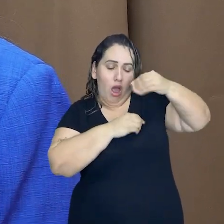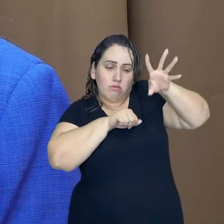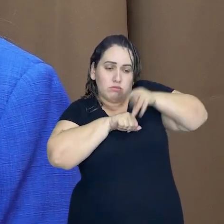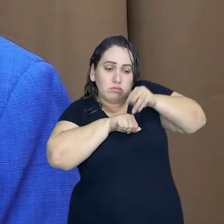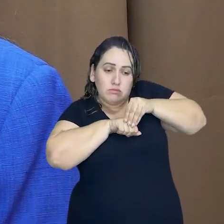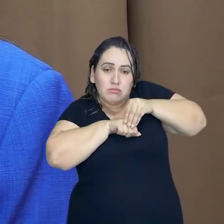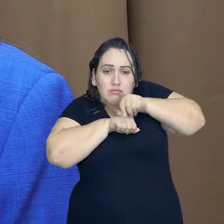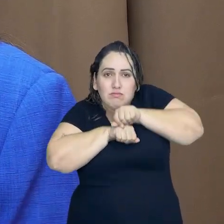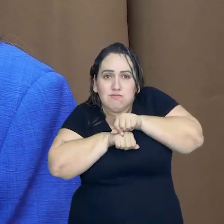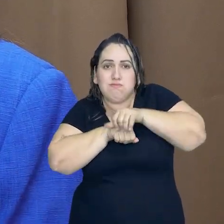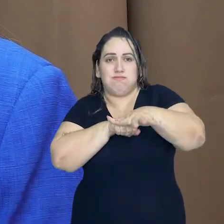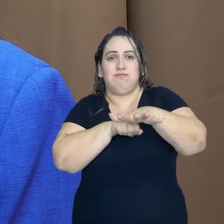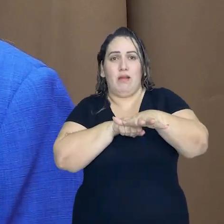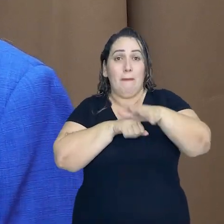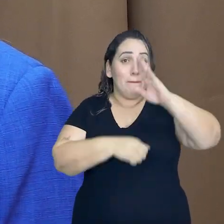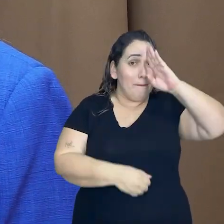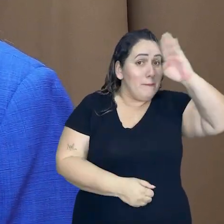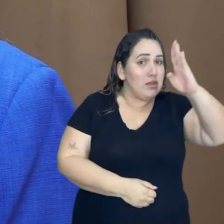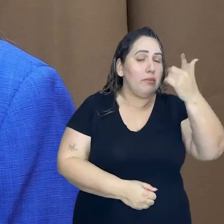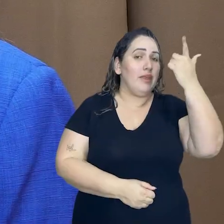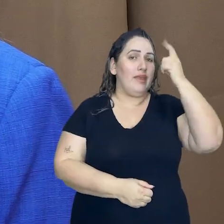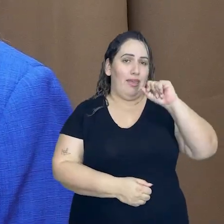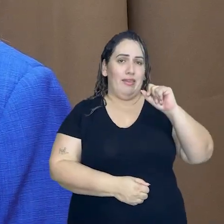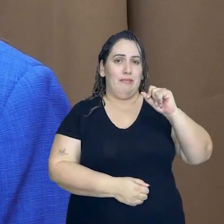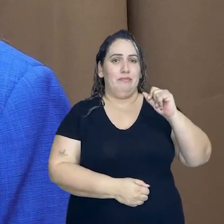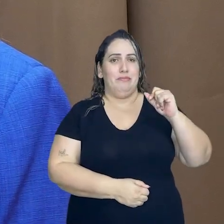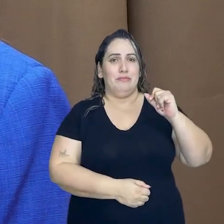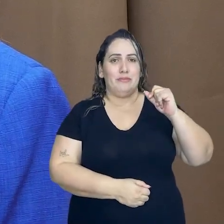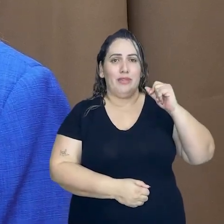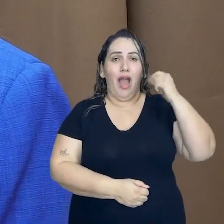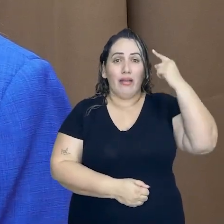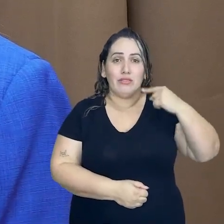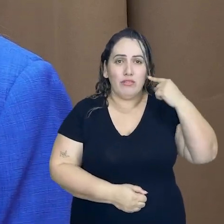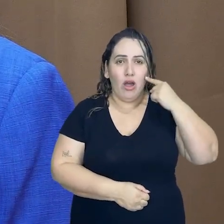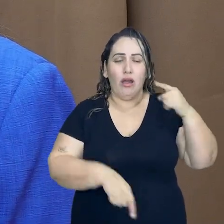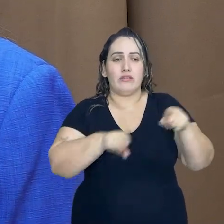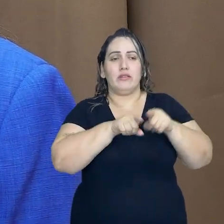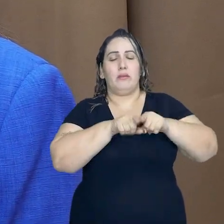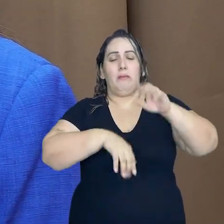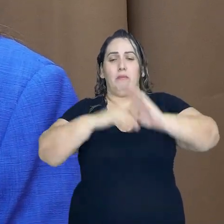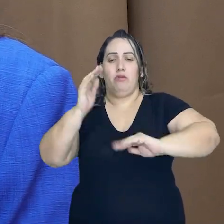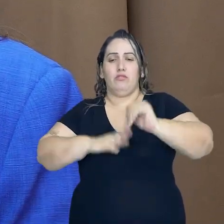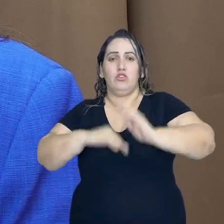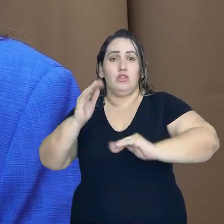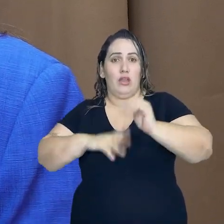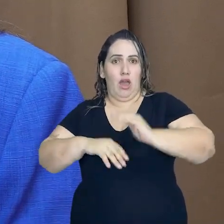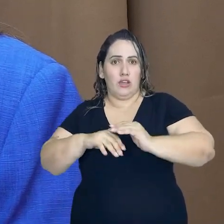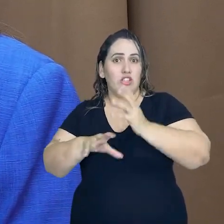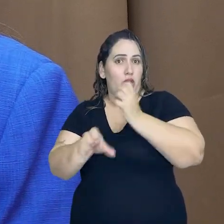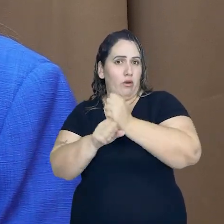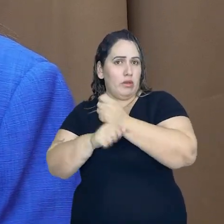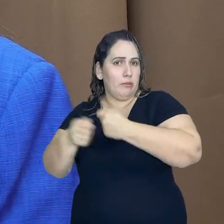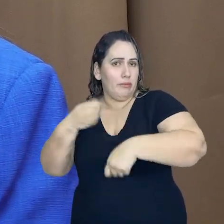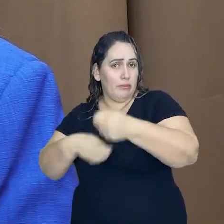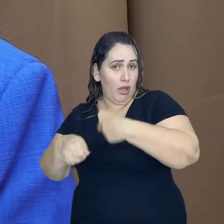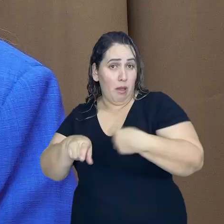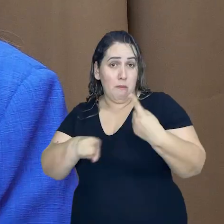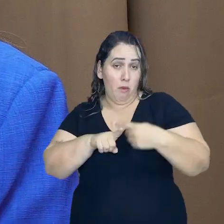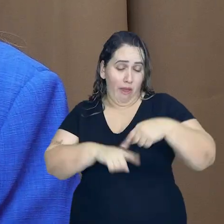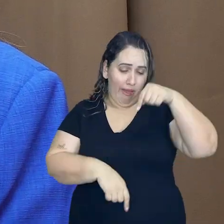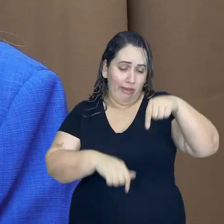principalmente junto a advogados e profissionais da contabilidade, né? Assim, porque é uma área